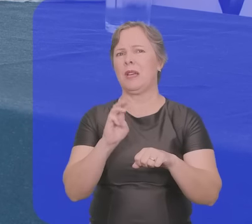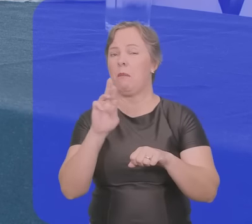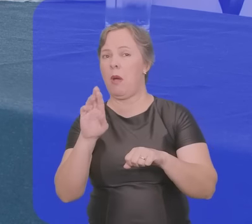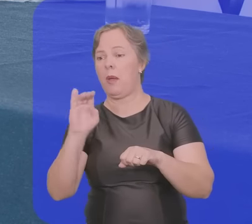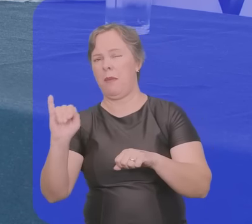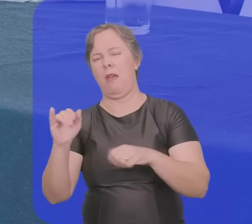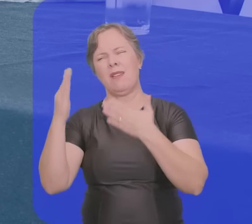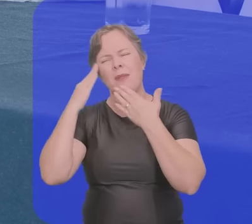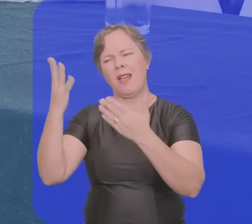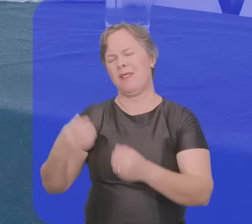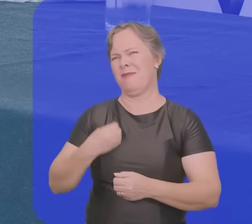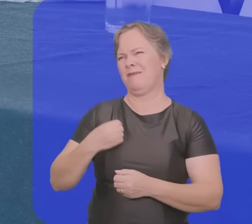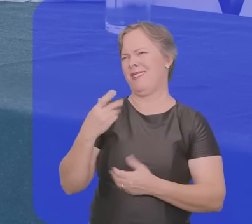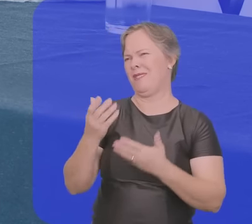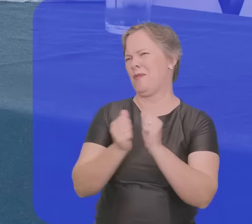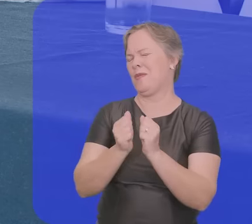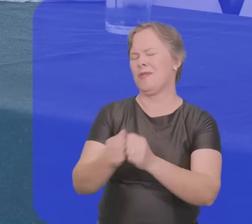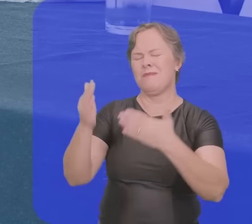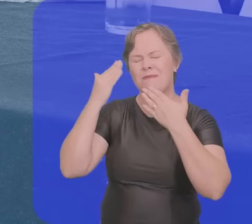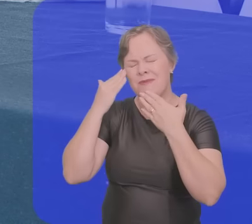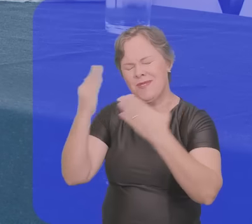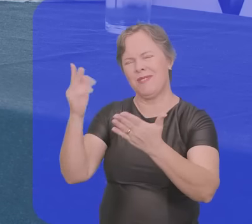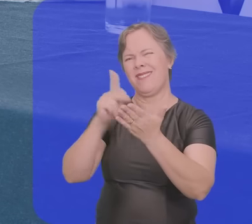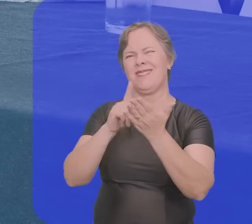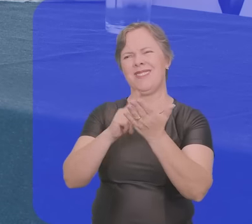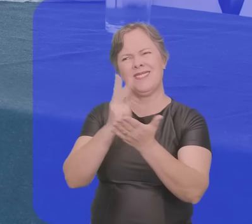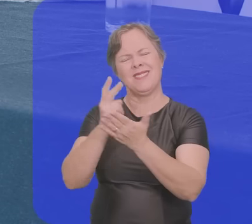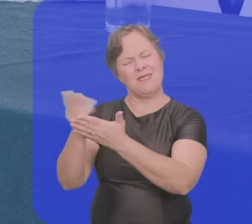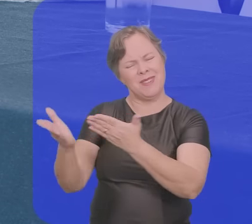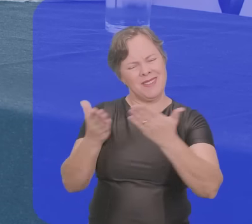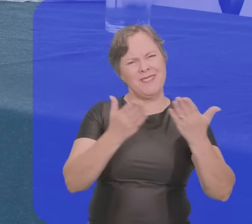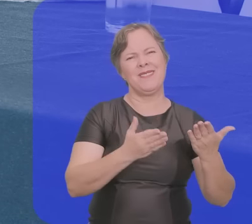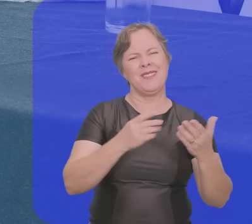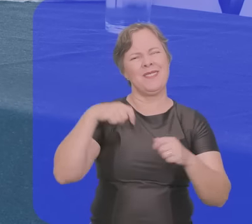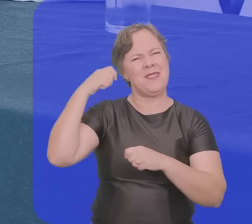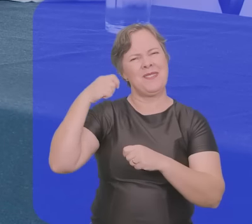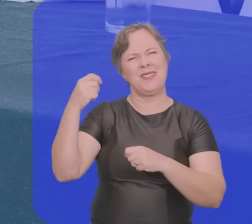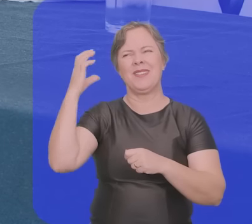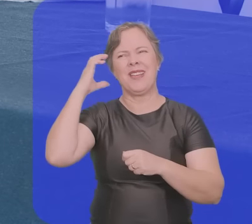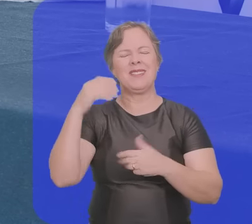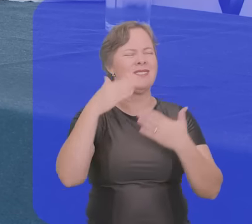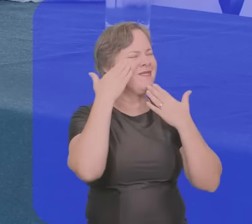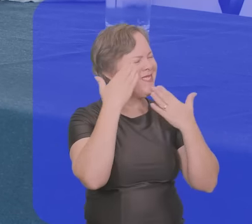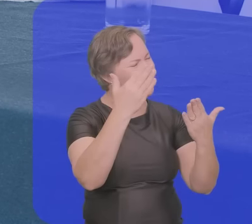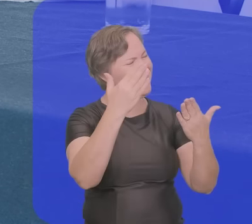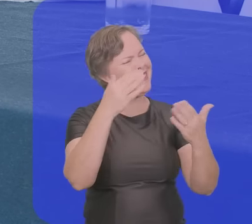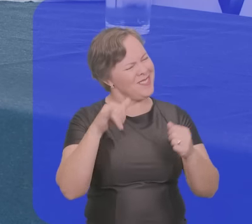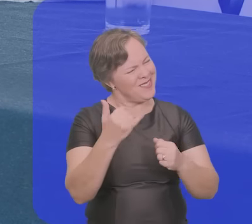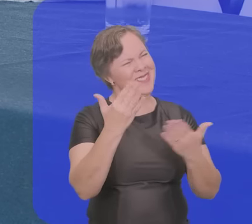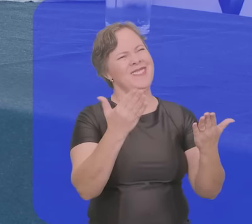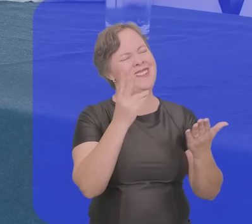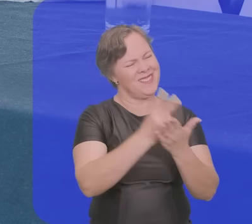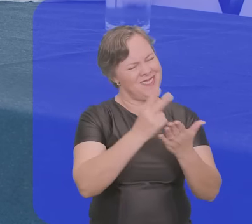sua participação aqui com a gente. Muito obrigada mesmo. Seja sempre bem-vindo aqui ao nosso videocast. Muito obrigado, agradeço a oportunidade, estamos sempre